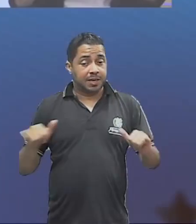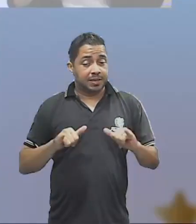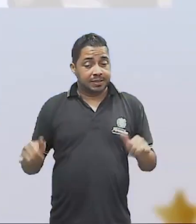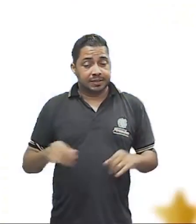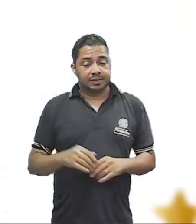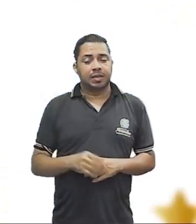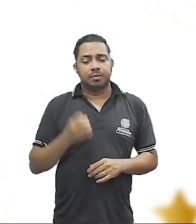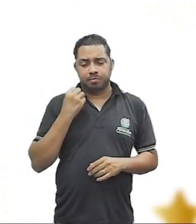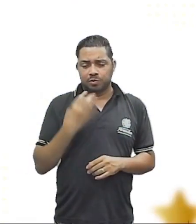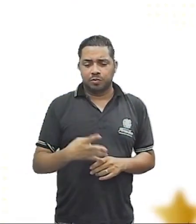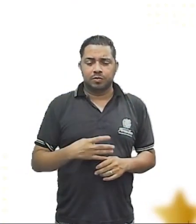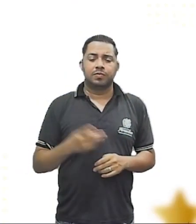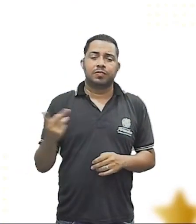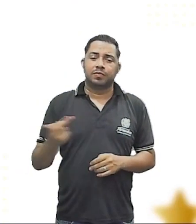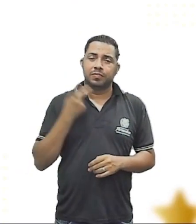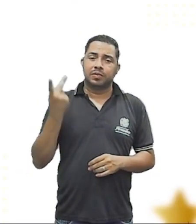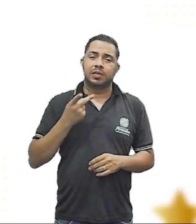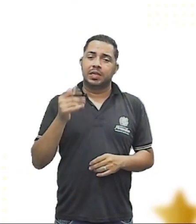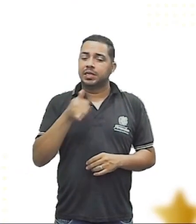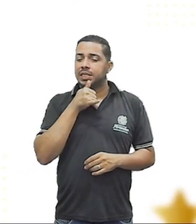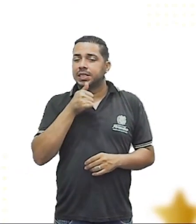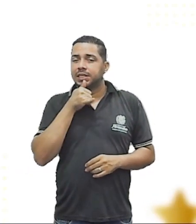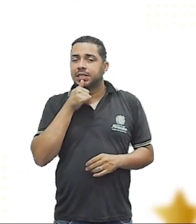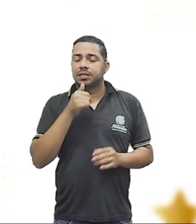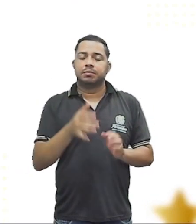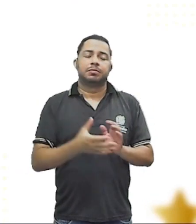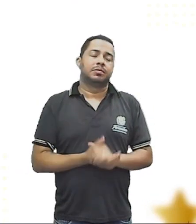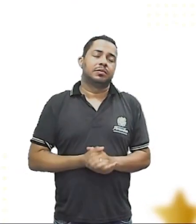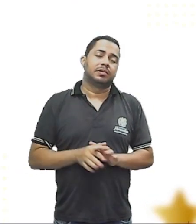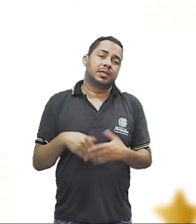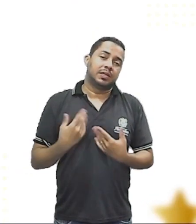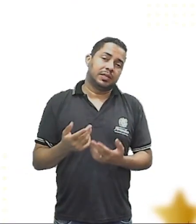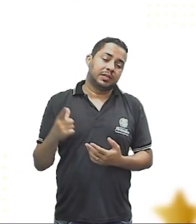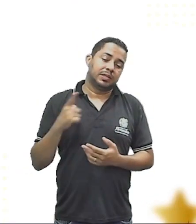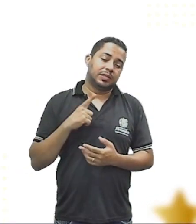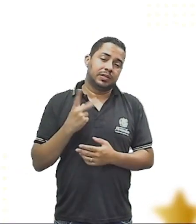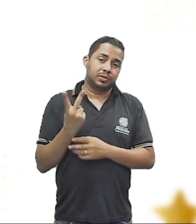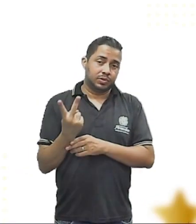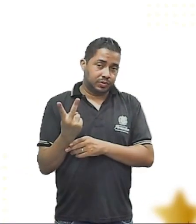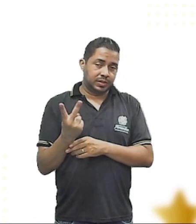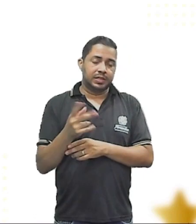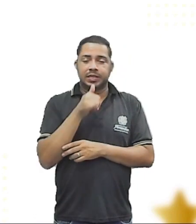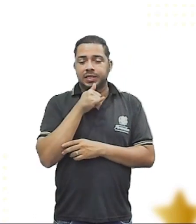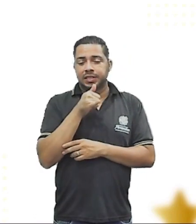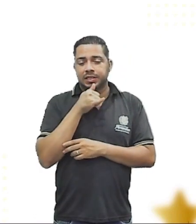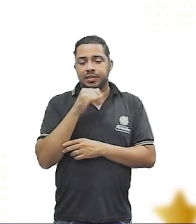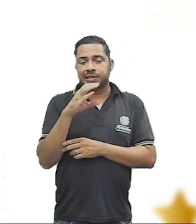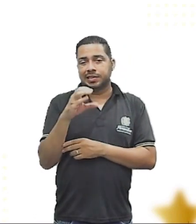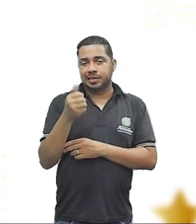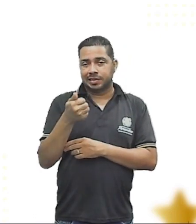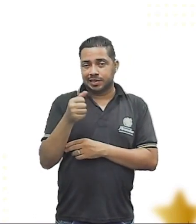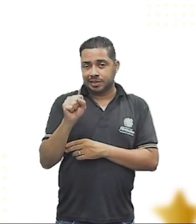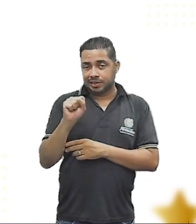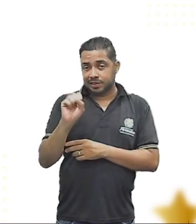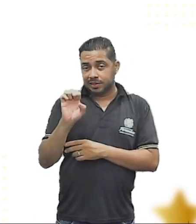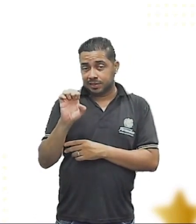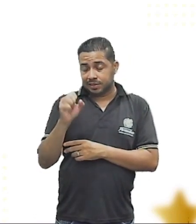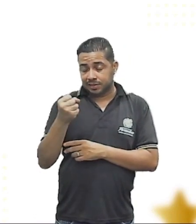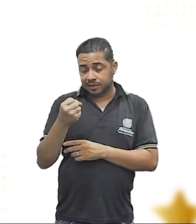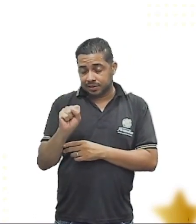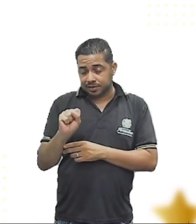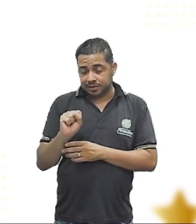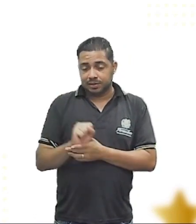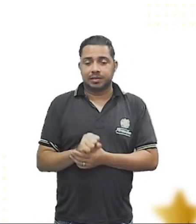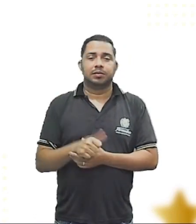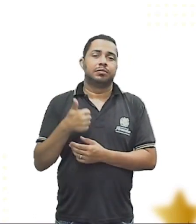sempre bom a gente falar de exemplos, né? E aí eu trouxe 2 exemplos, 2 cases para a gente falar. O